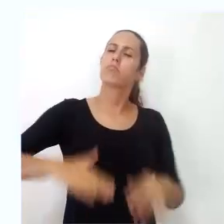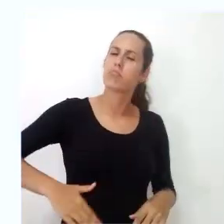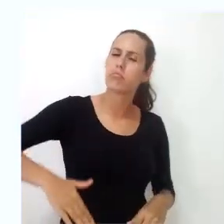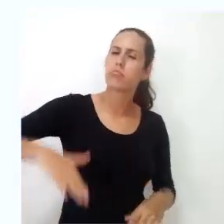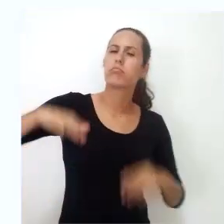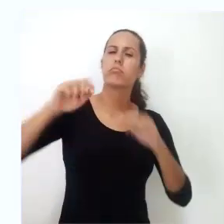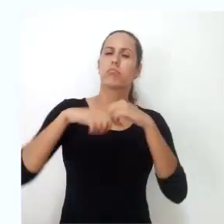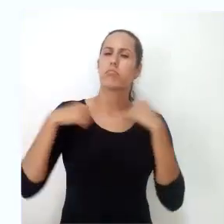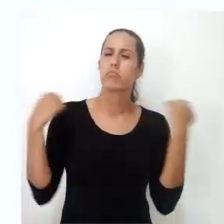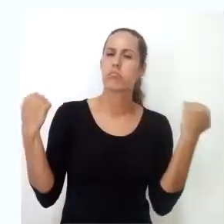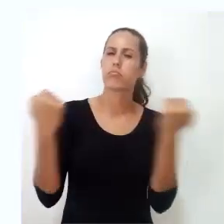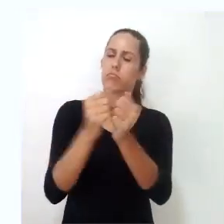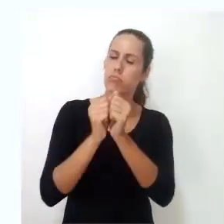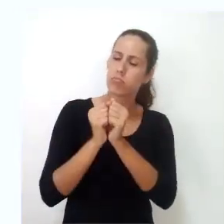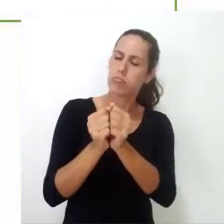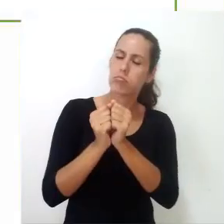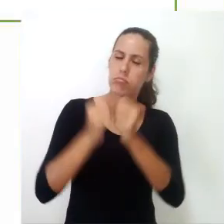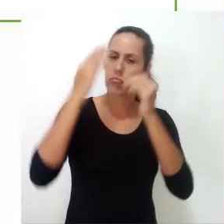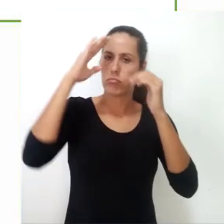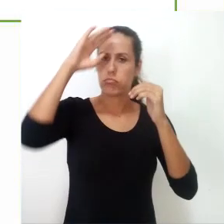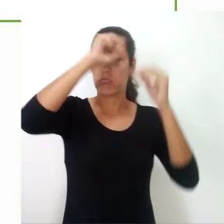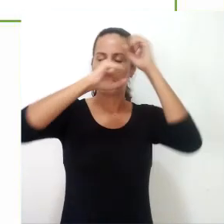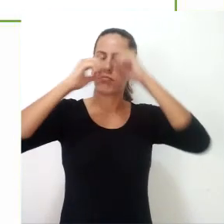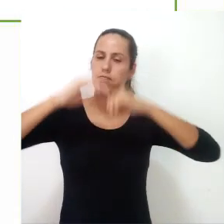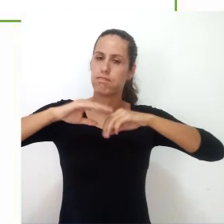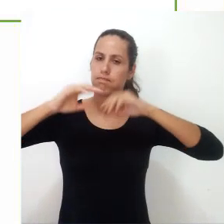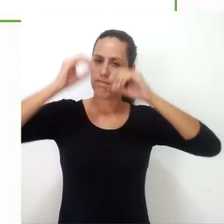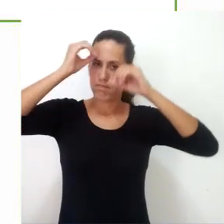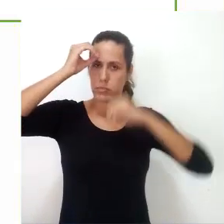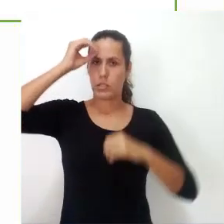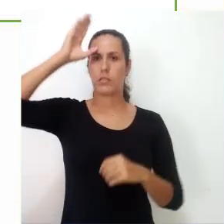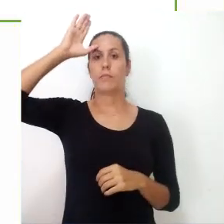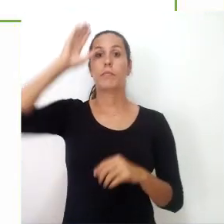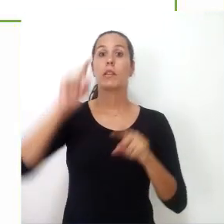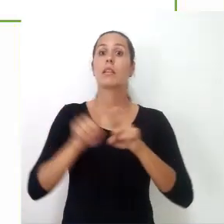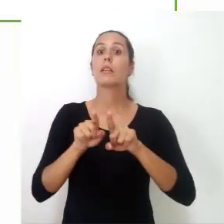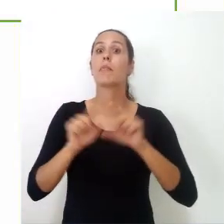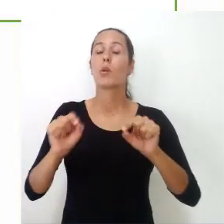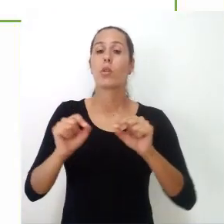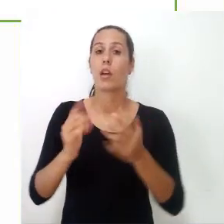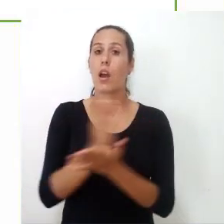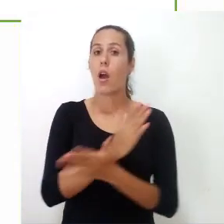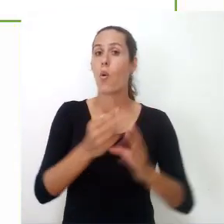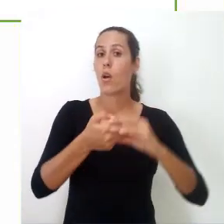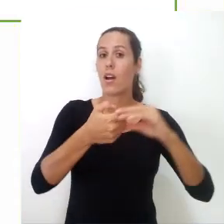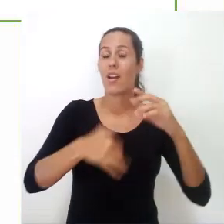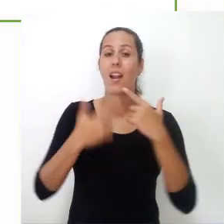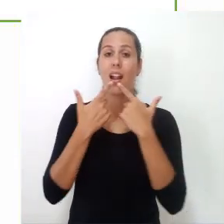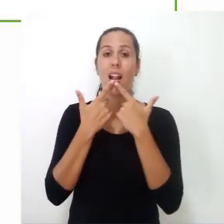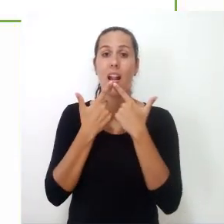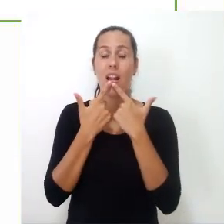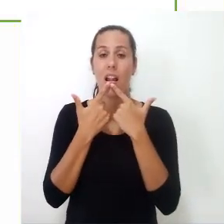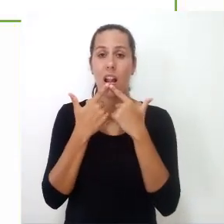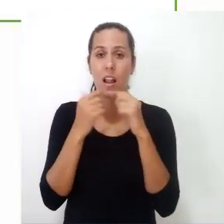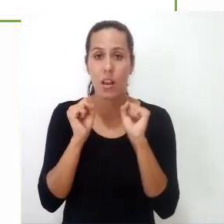em sociedade. Outra questão importante é o seguinte: algumas características linguísticas, olha aí, dos